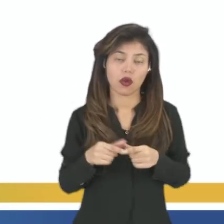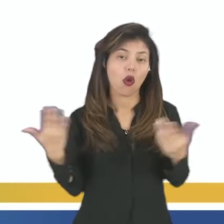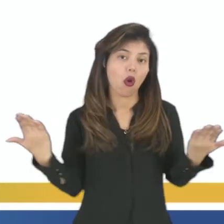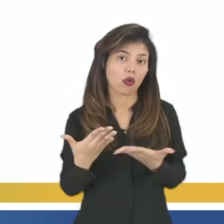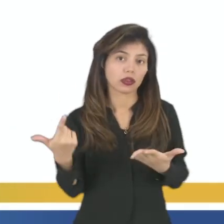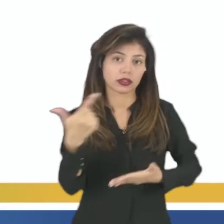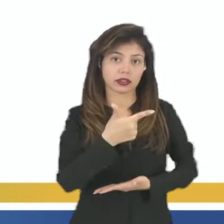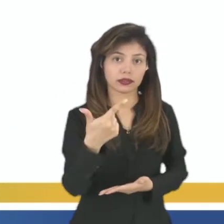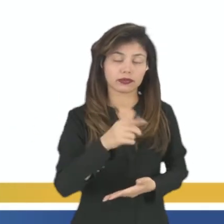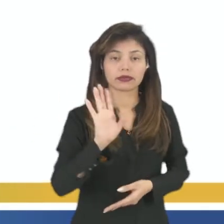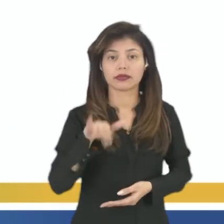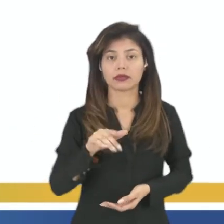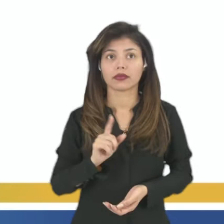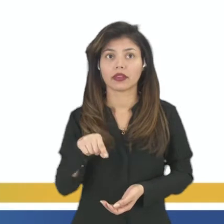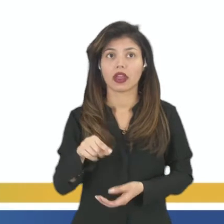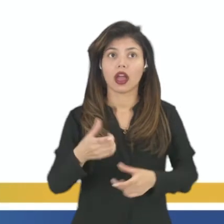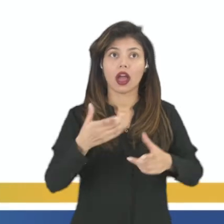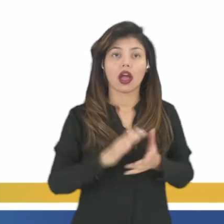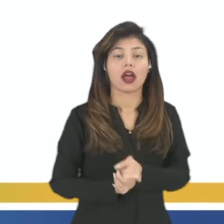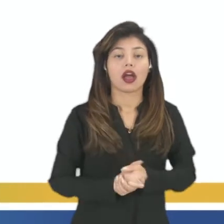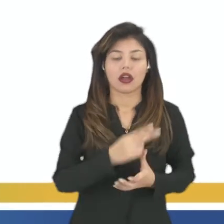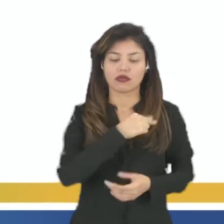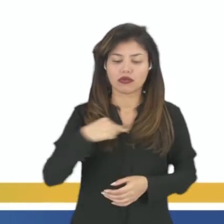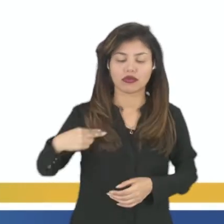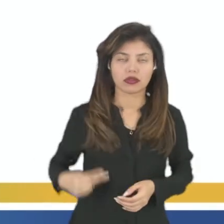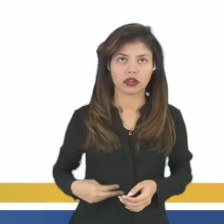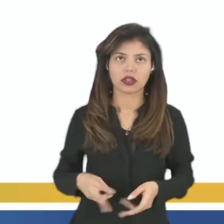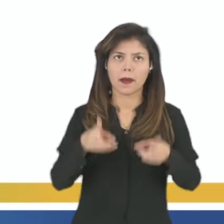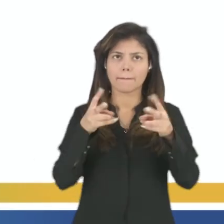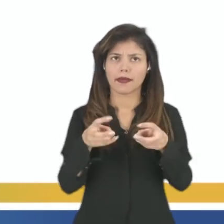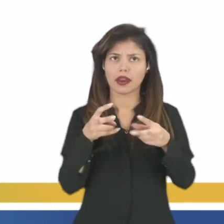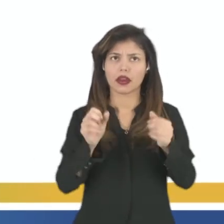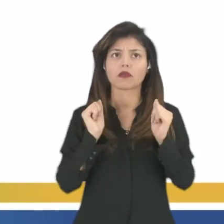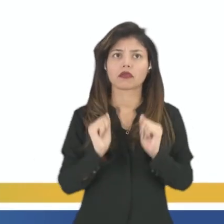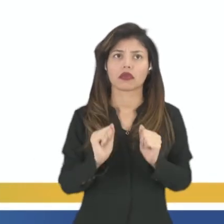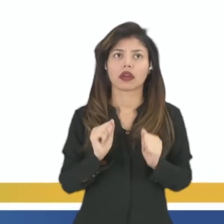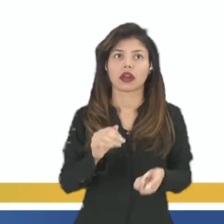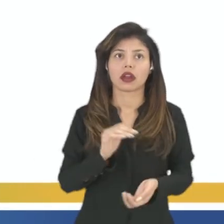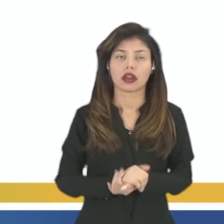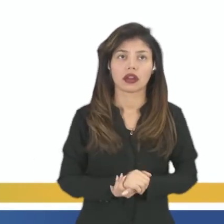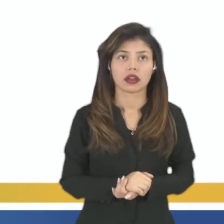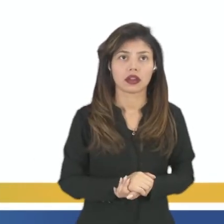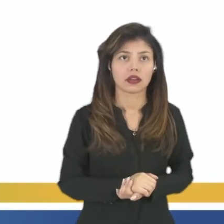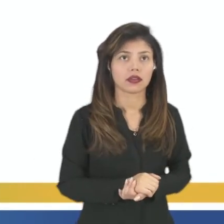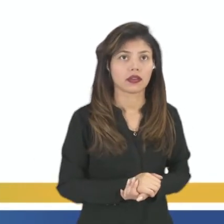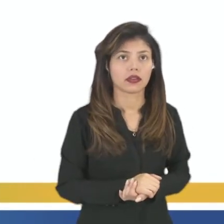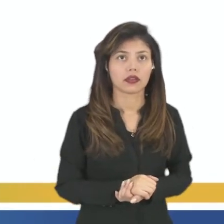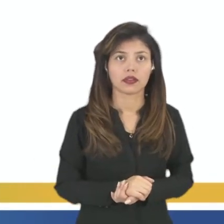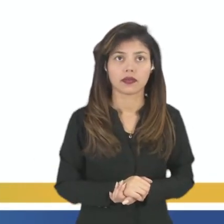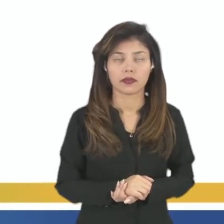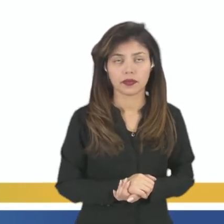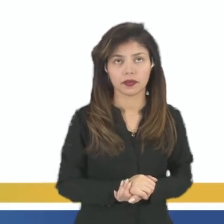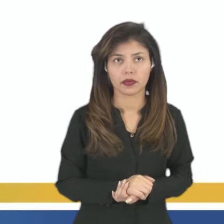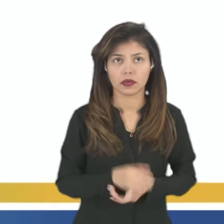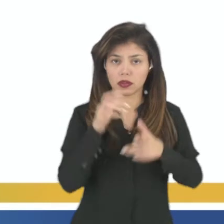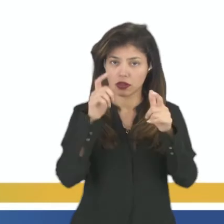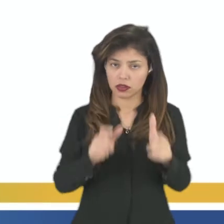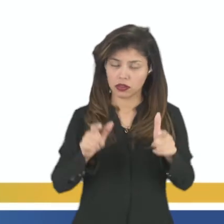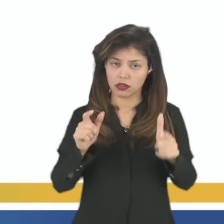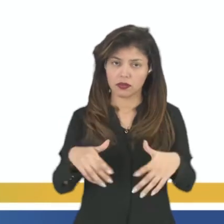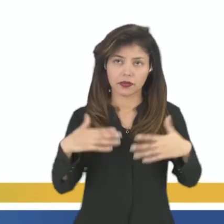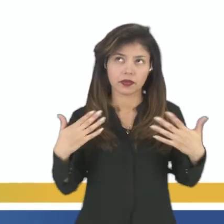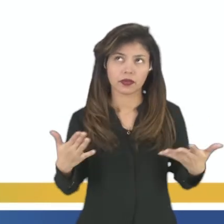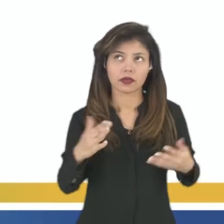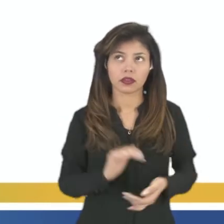economia mundial é a China. E nesse gráfico aí você pode perceber que a China estava ali localizada ali